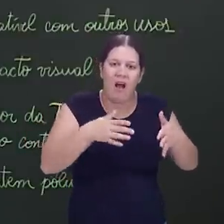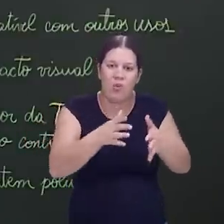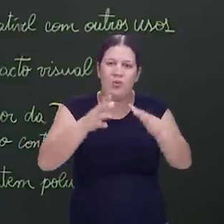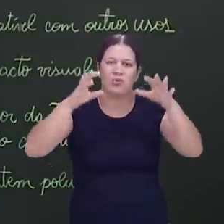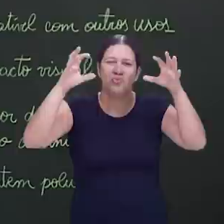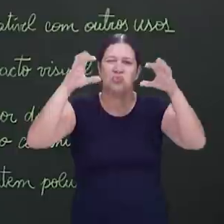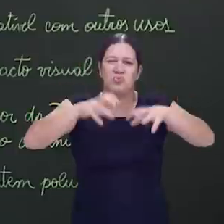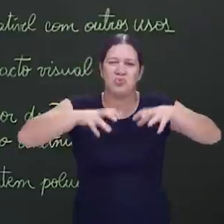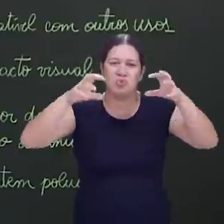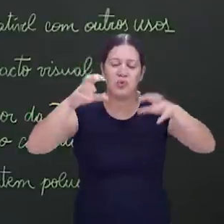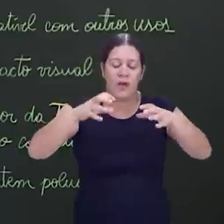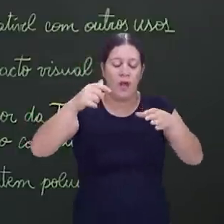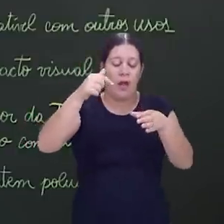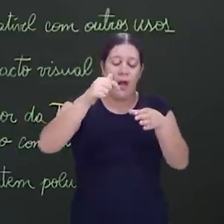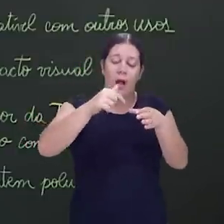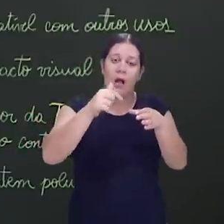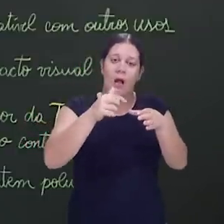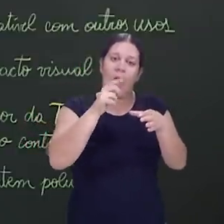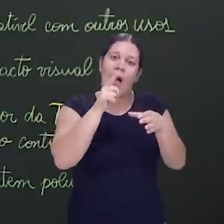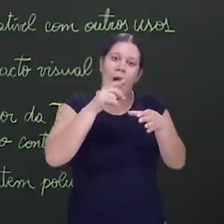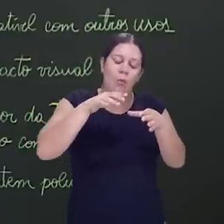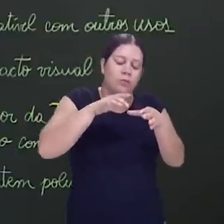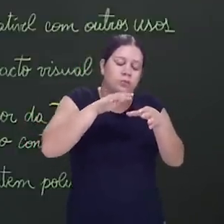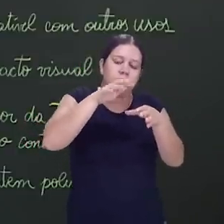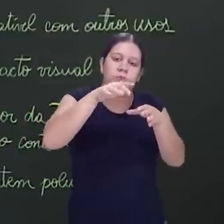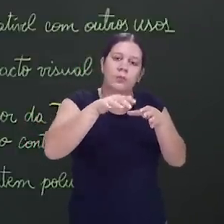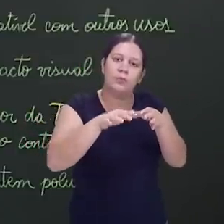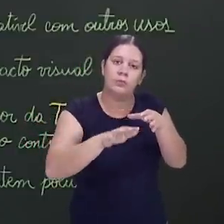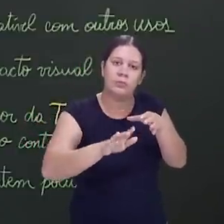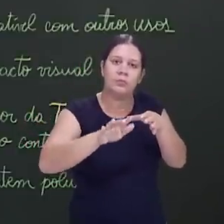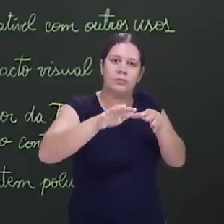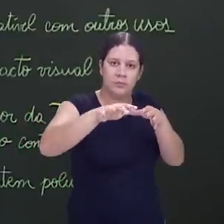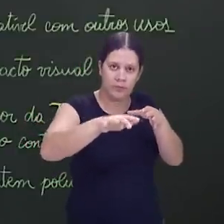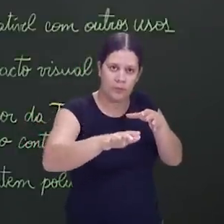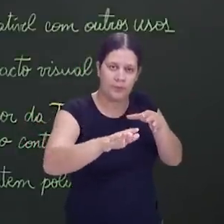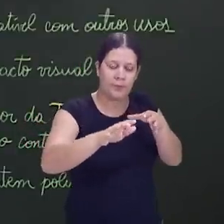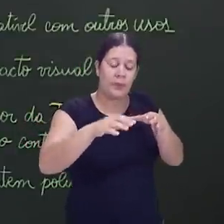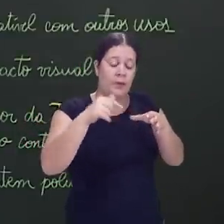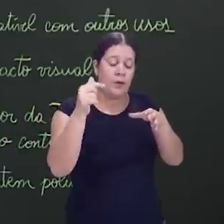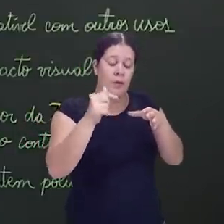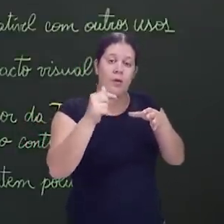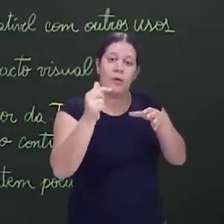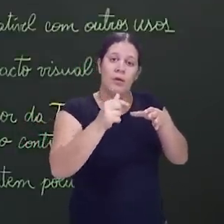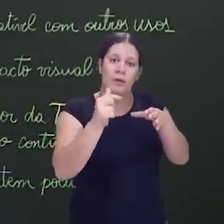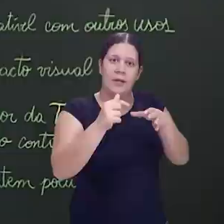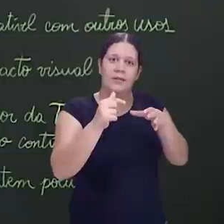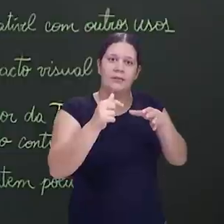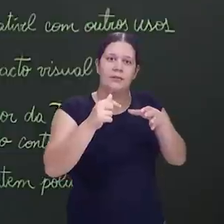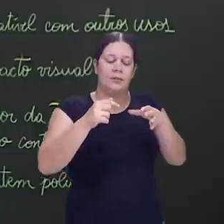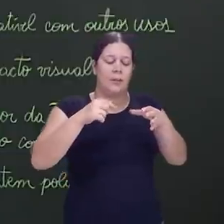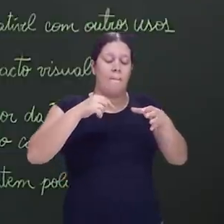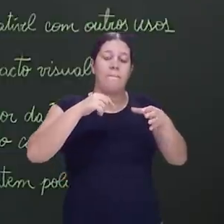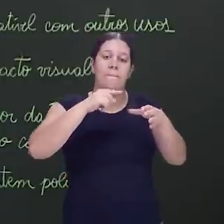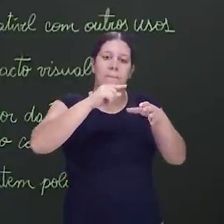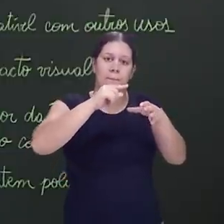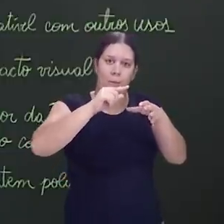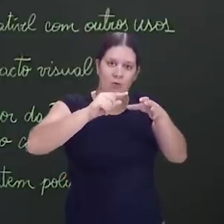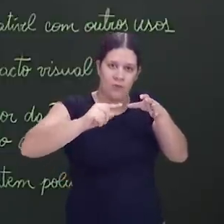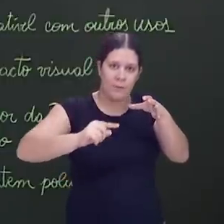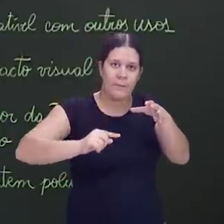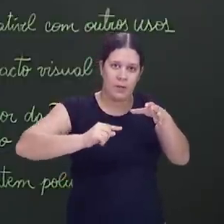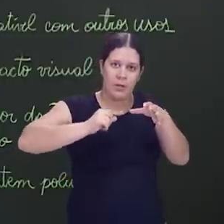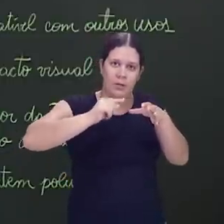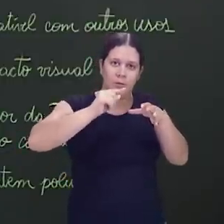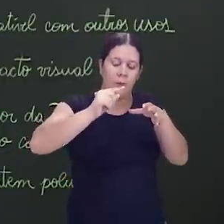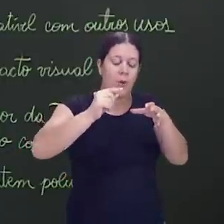chuva, tem bastante água aqui, essa queda d'água, ela vai mover turbinas que aqui estão. Essas turbinas se movendo,